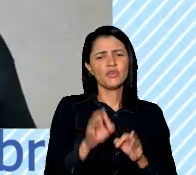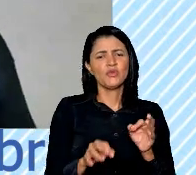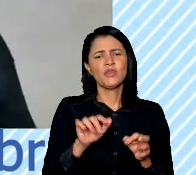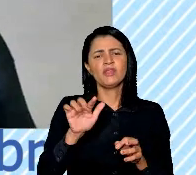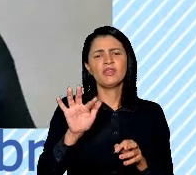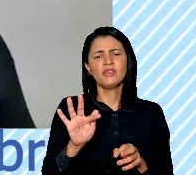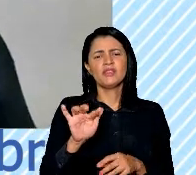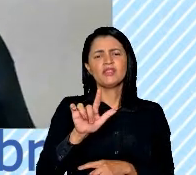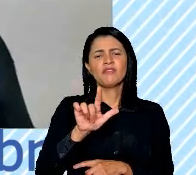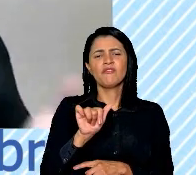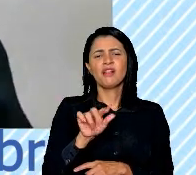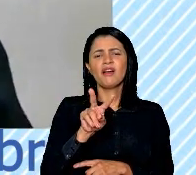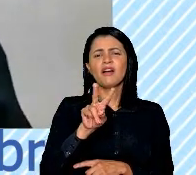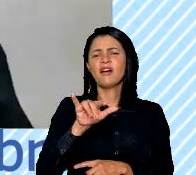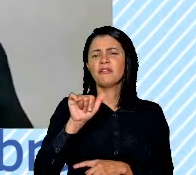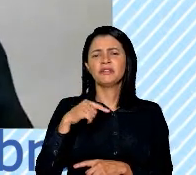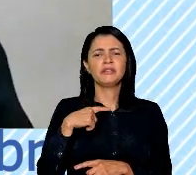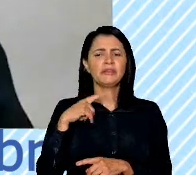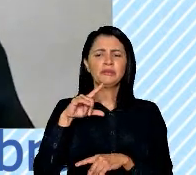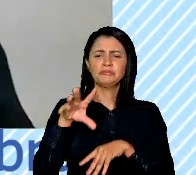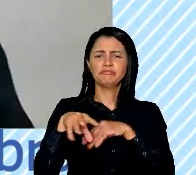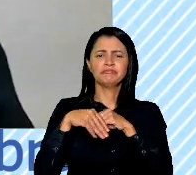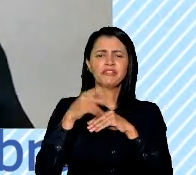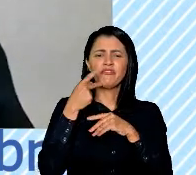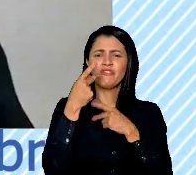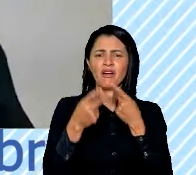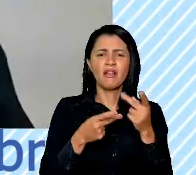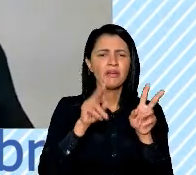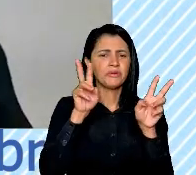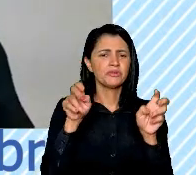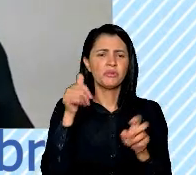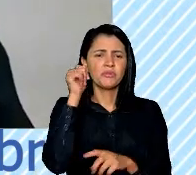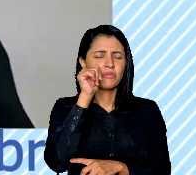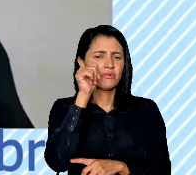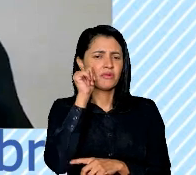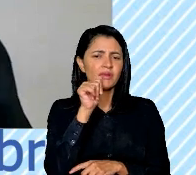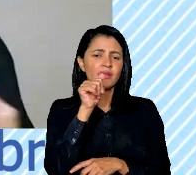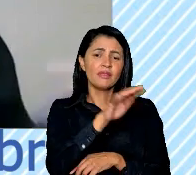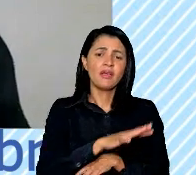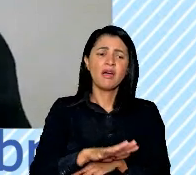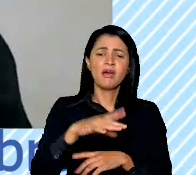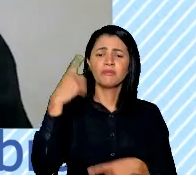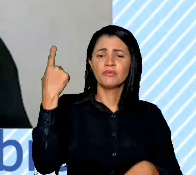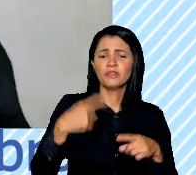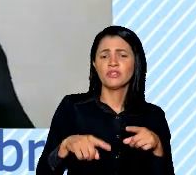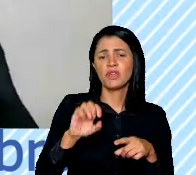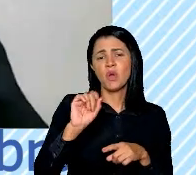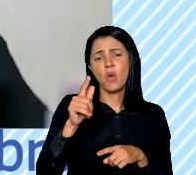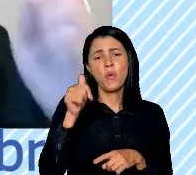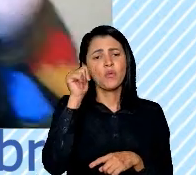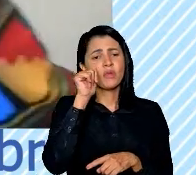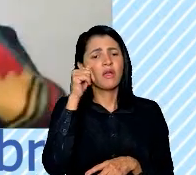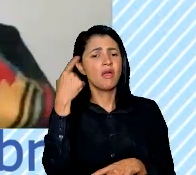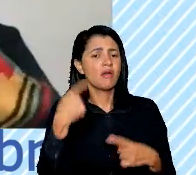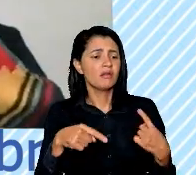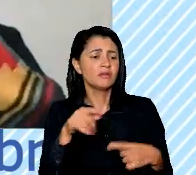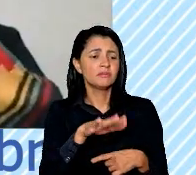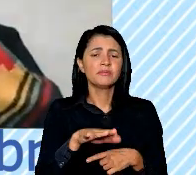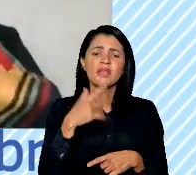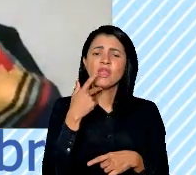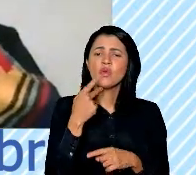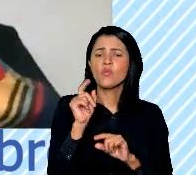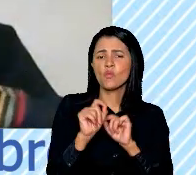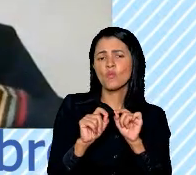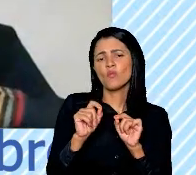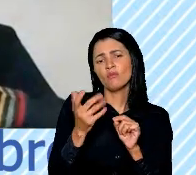Flávia, eu não tenho mais nada a dizer sobre mulheres na política, ou mulheres políticas. Eu gostaria apenas de